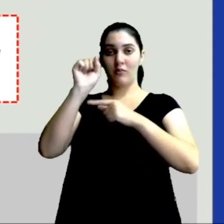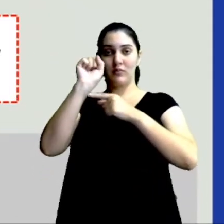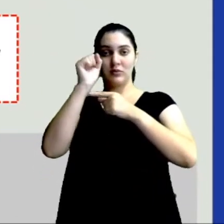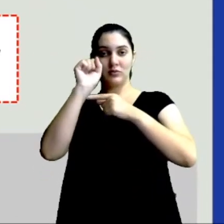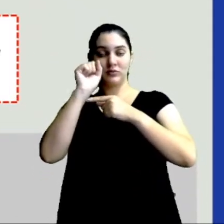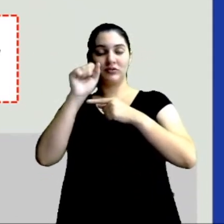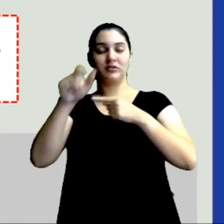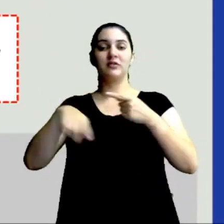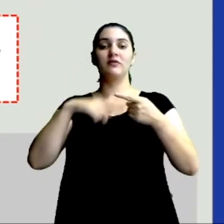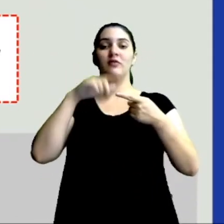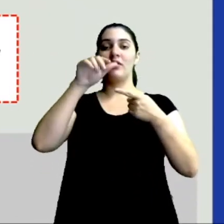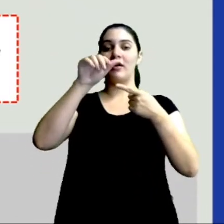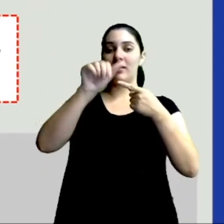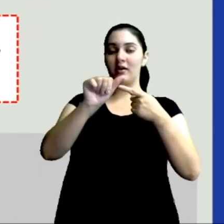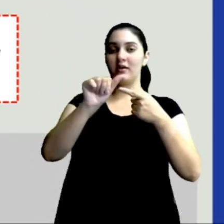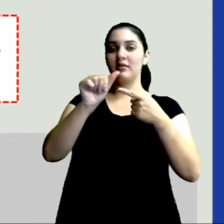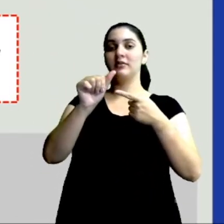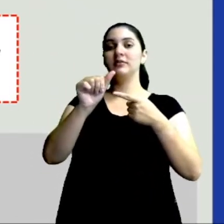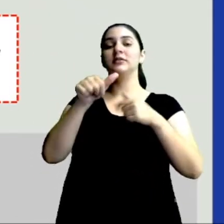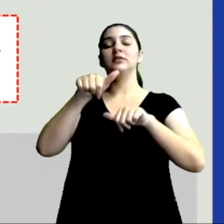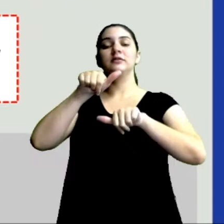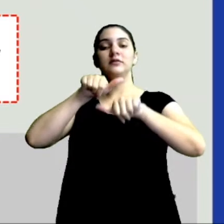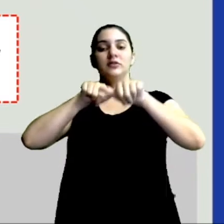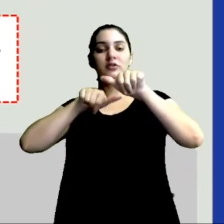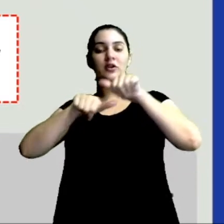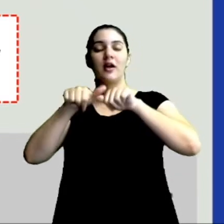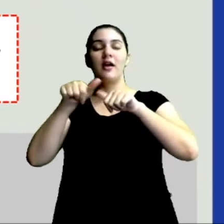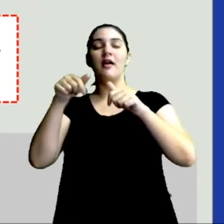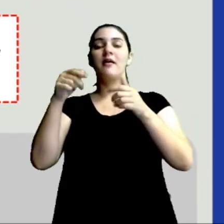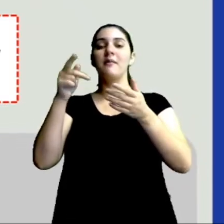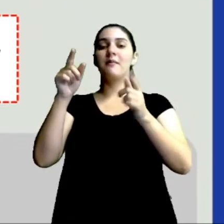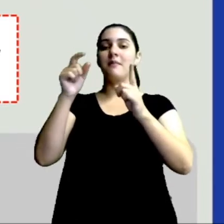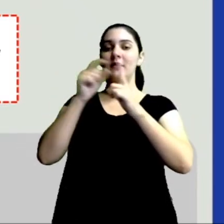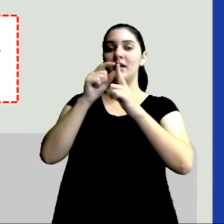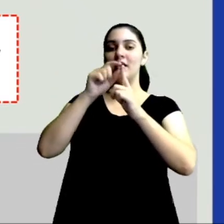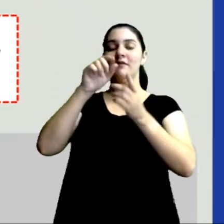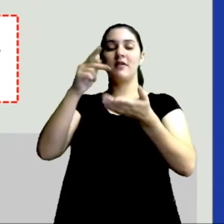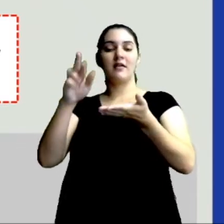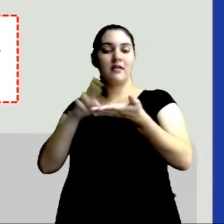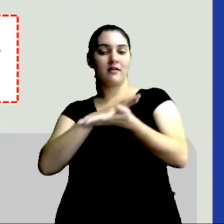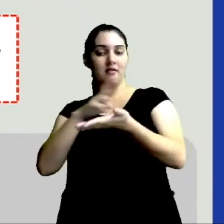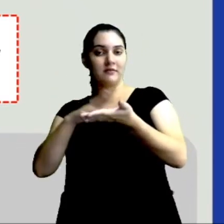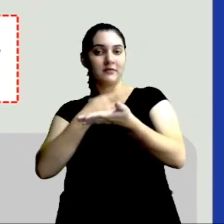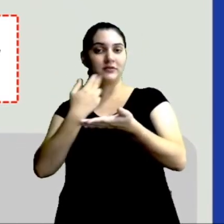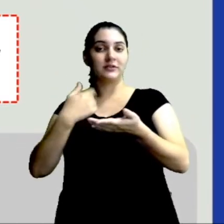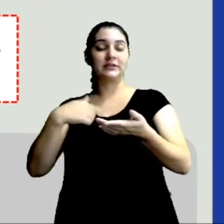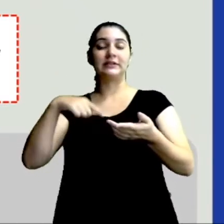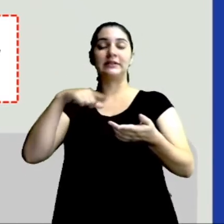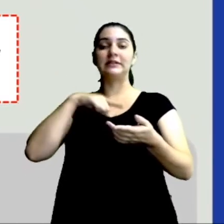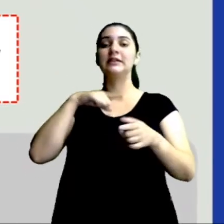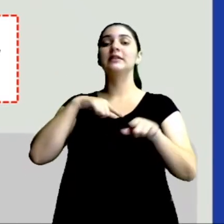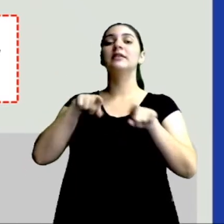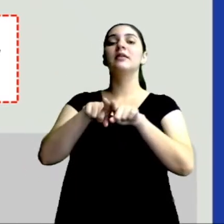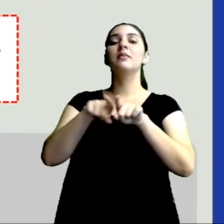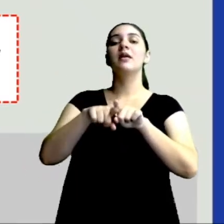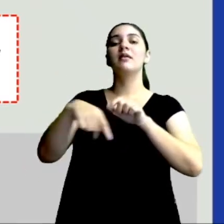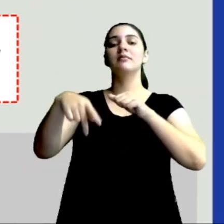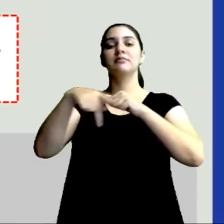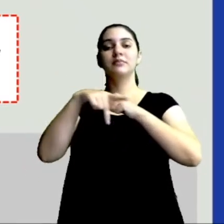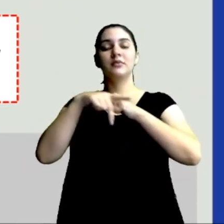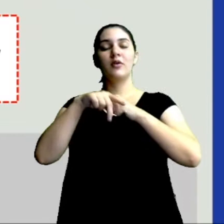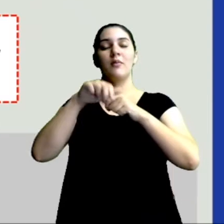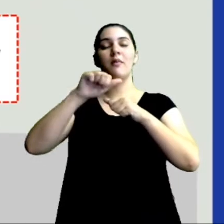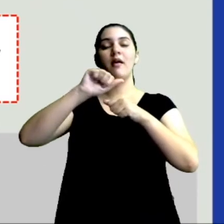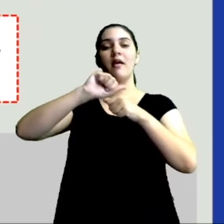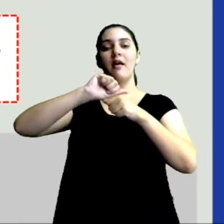substantivo a está substituindo aí a palavra revista. Temos também o pronome adjetivo.